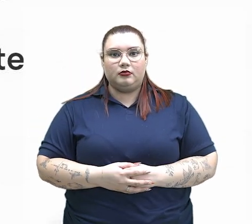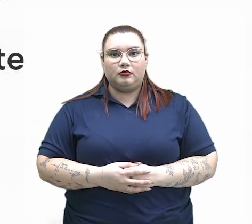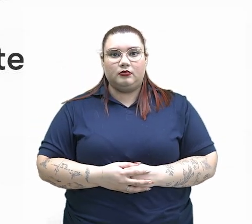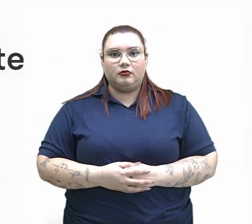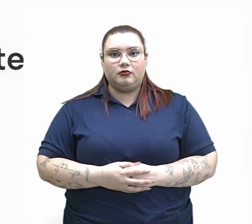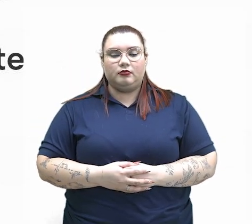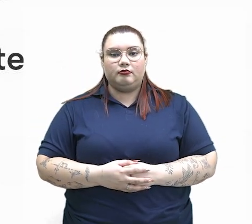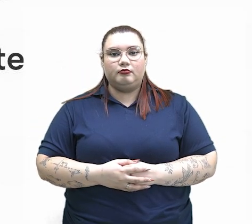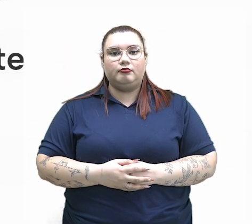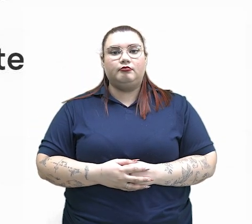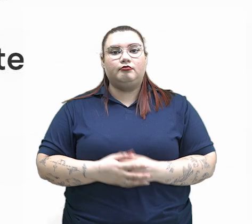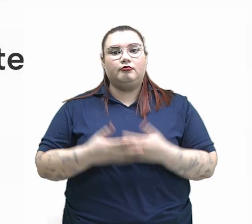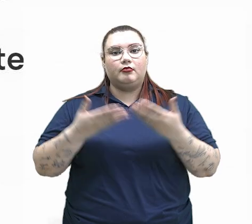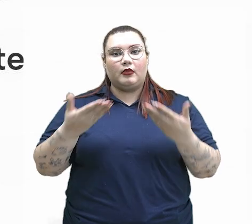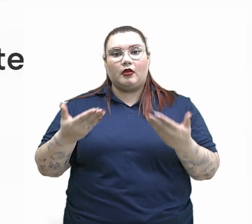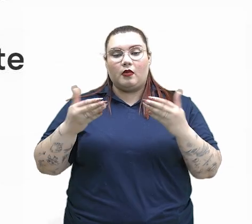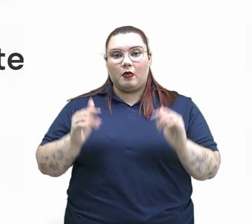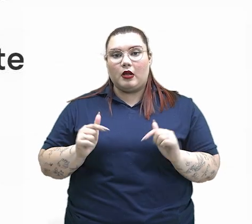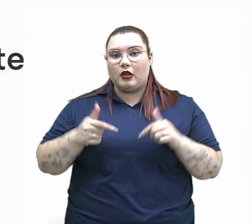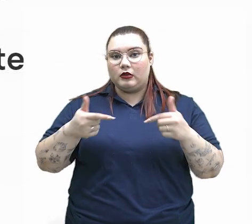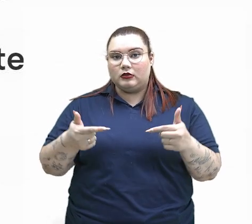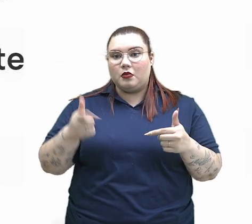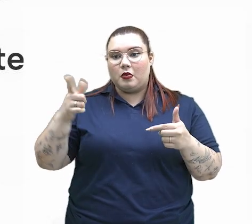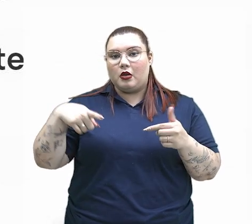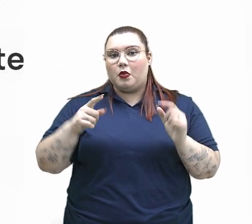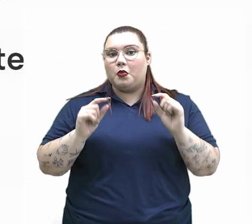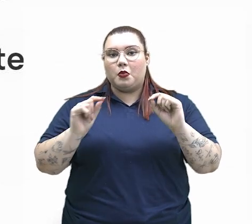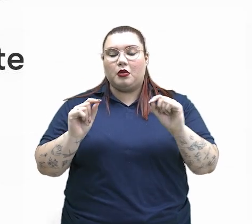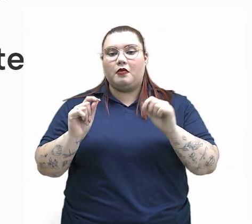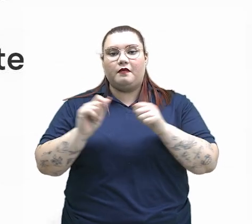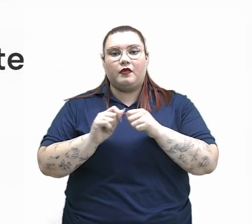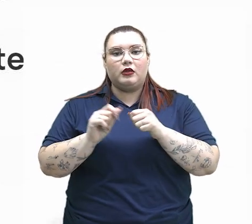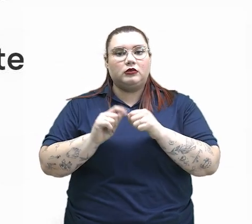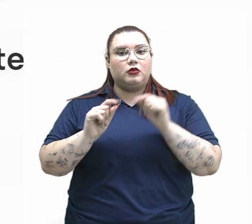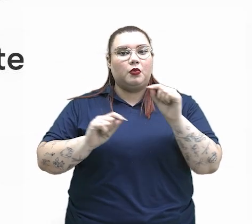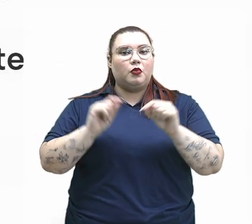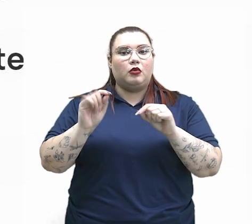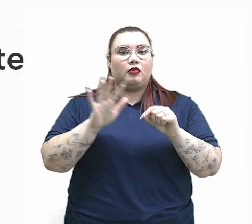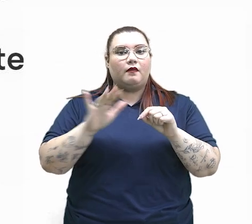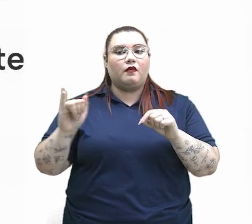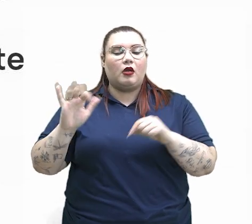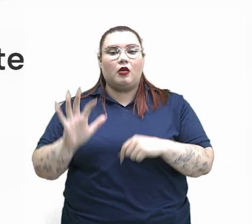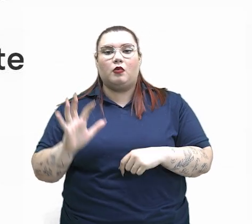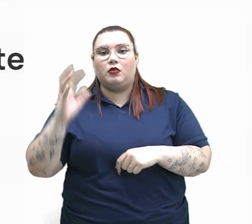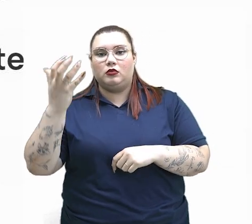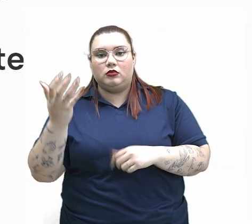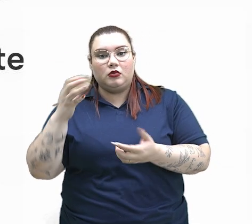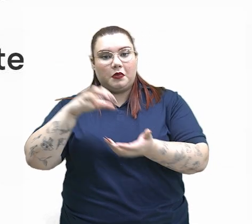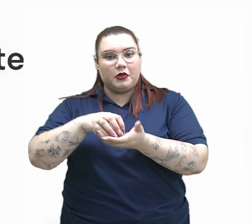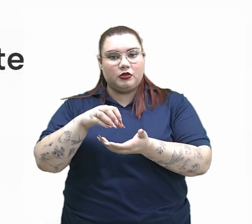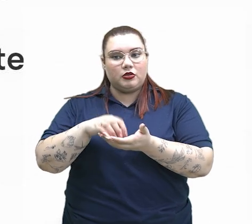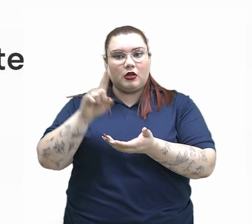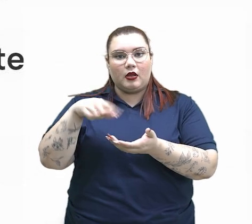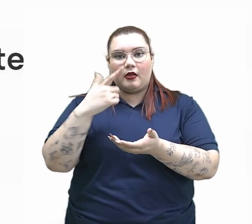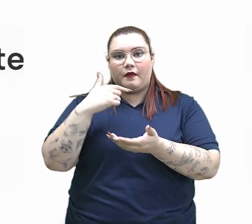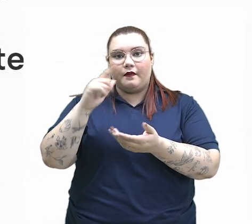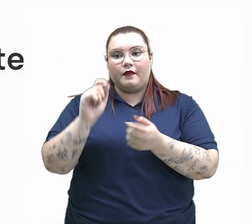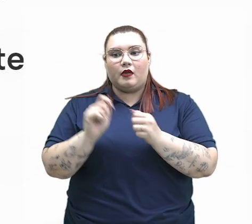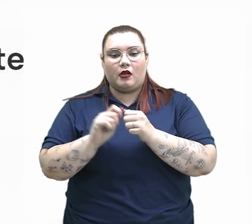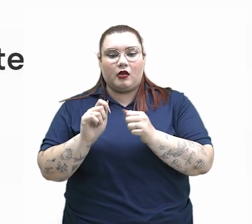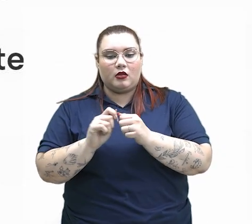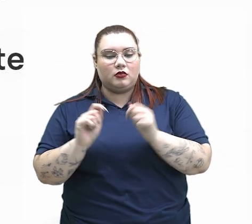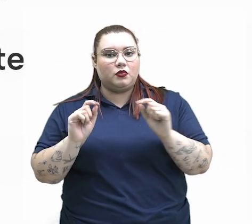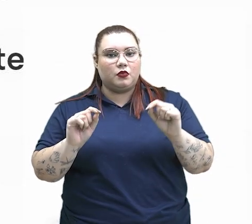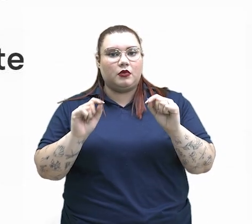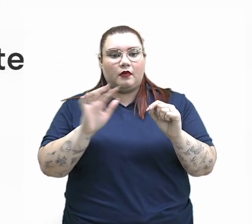Então, a ação é o que fazer, ou seja, o que vai acontecer. Vejam que o agente é quem faz, né? Mas aí, o que